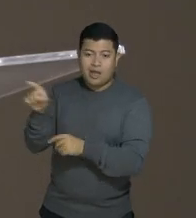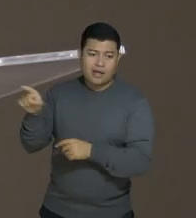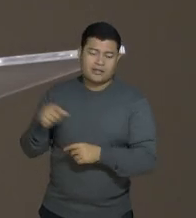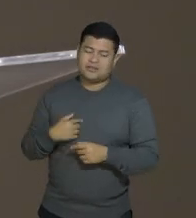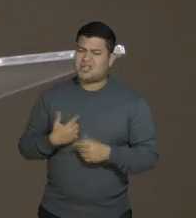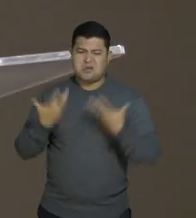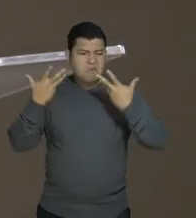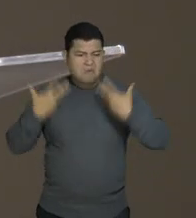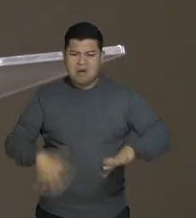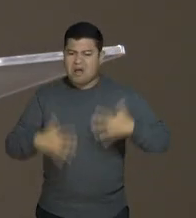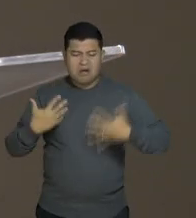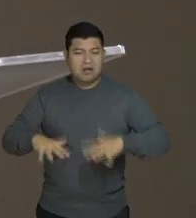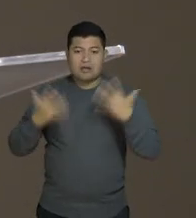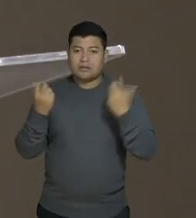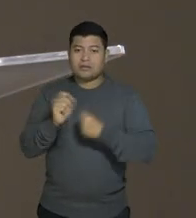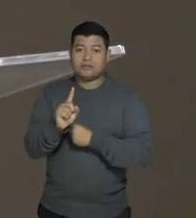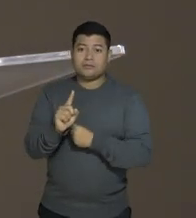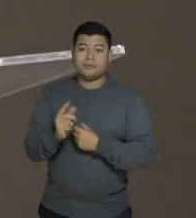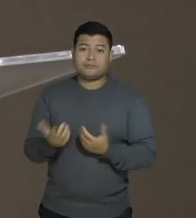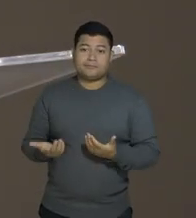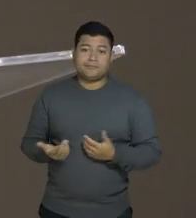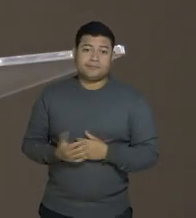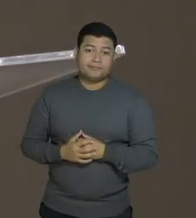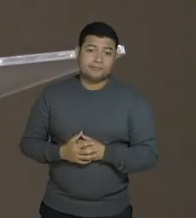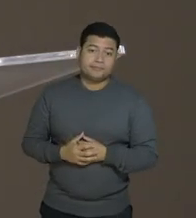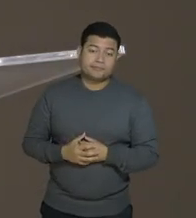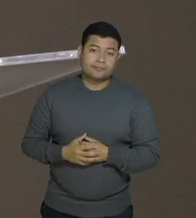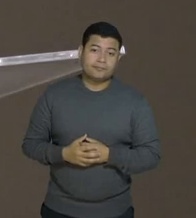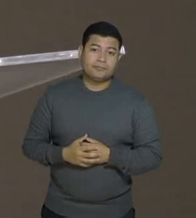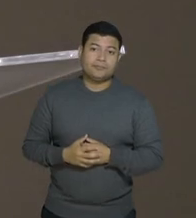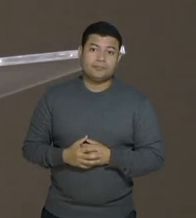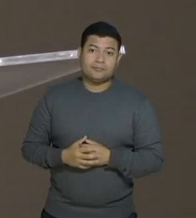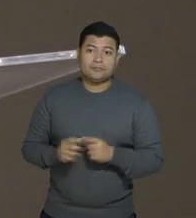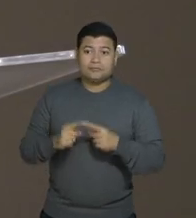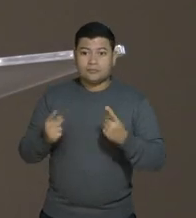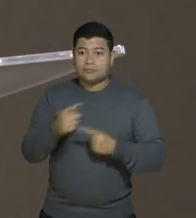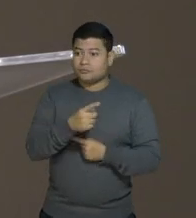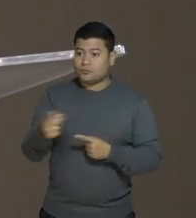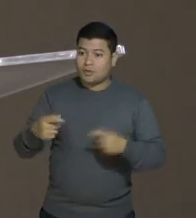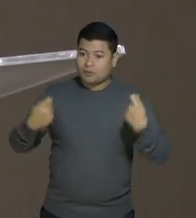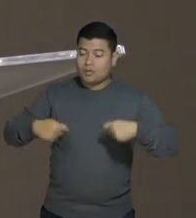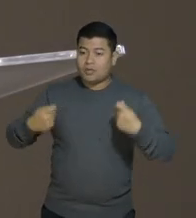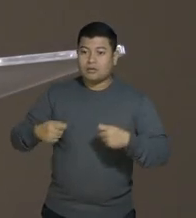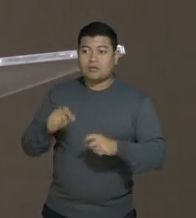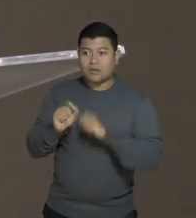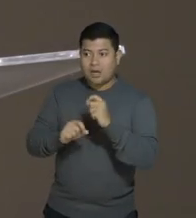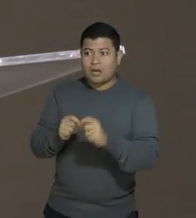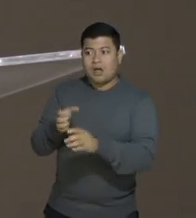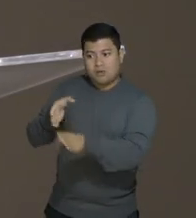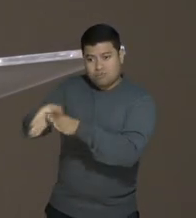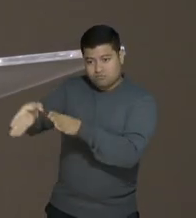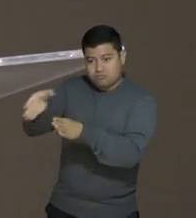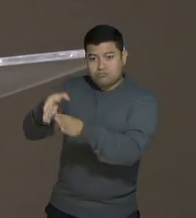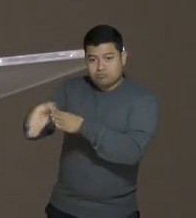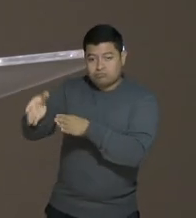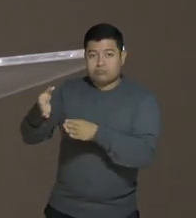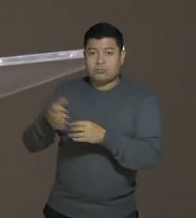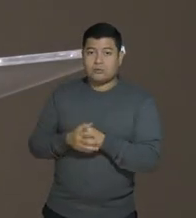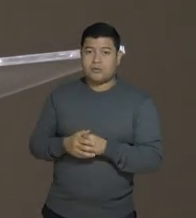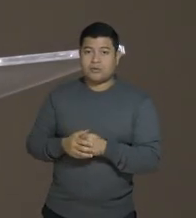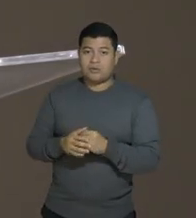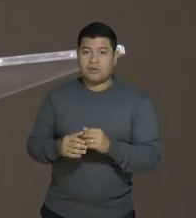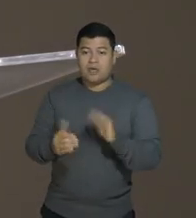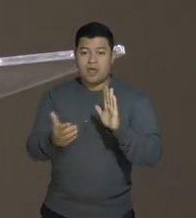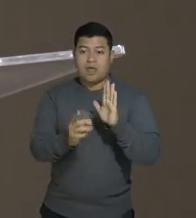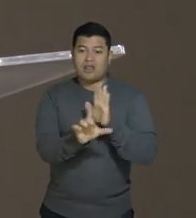crianças. Mas a gente tem que fazer a nossa parte, né? Vocês têm que alertar. Vamos dizer, a cartilha da BDA